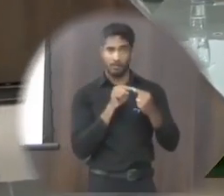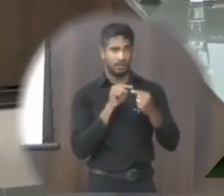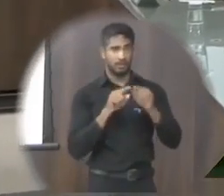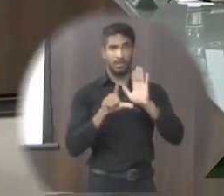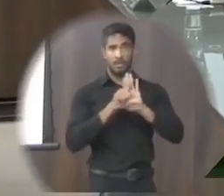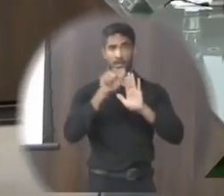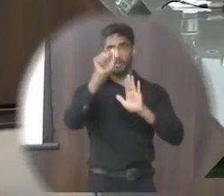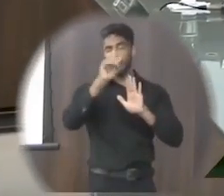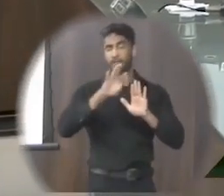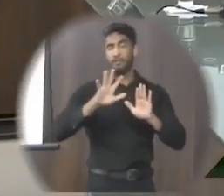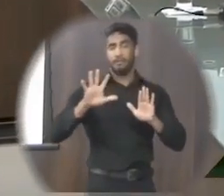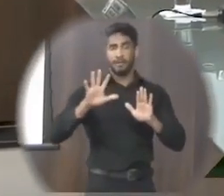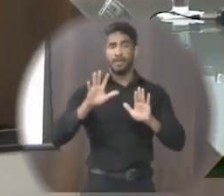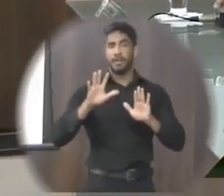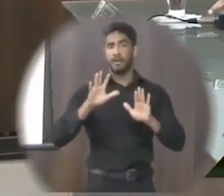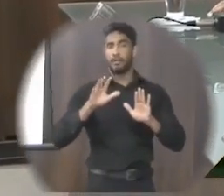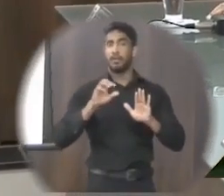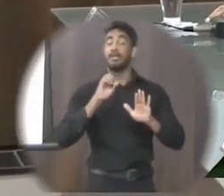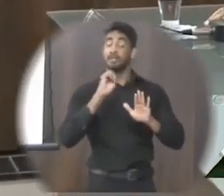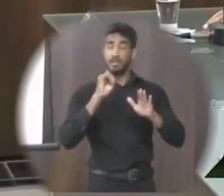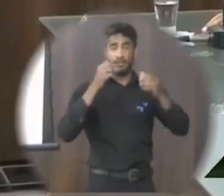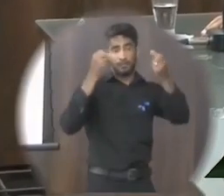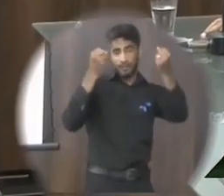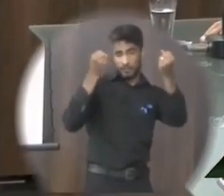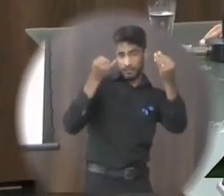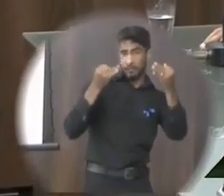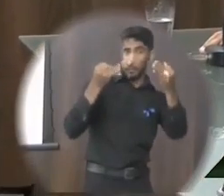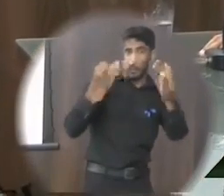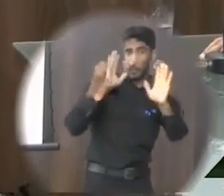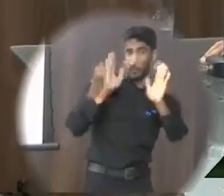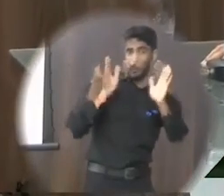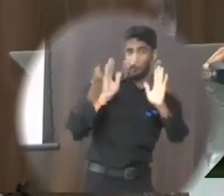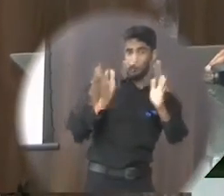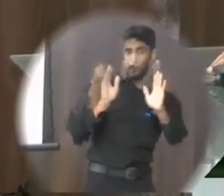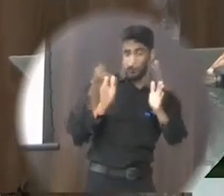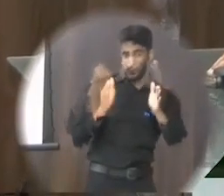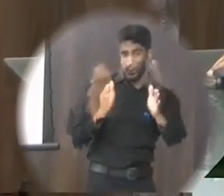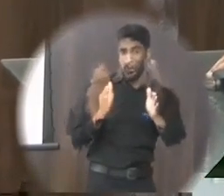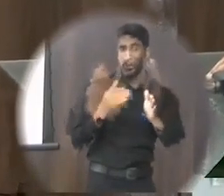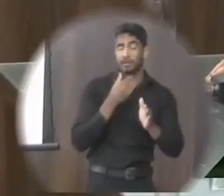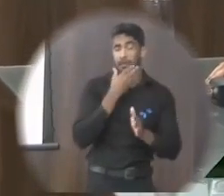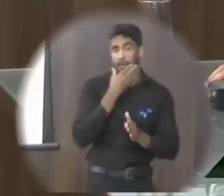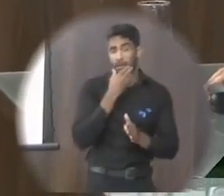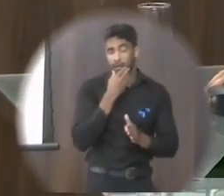federal. Segundo o que foi explicado pelo